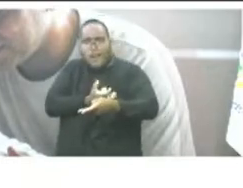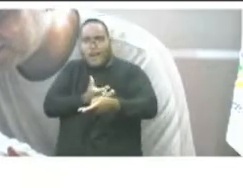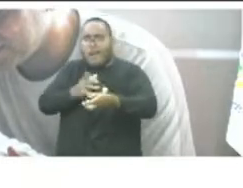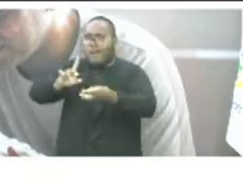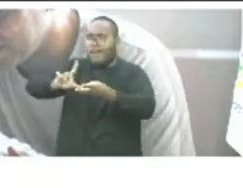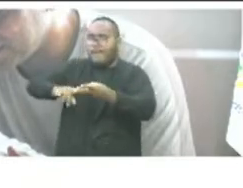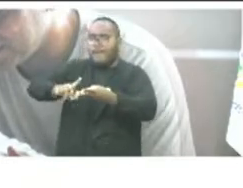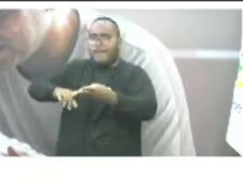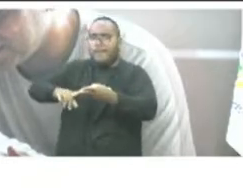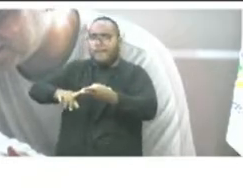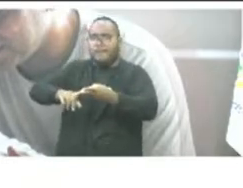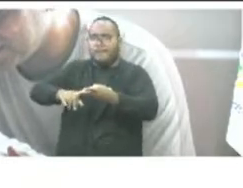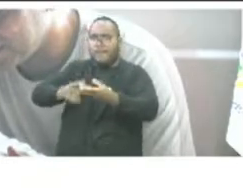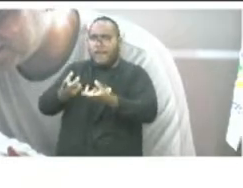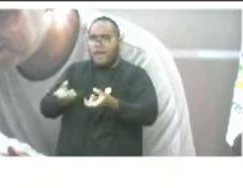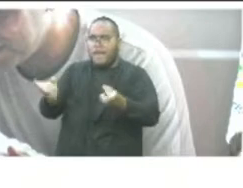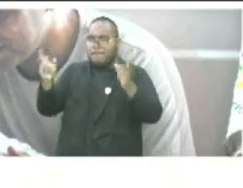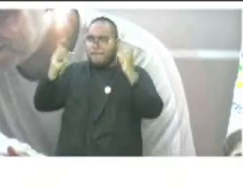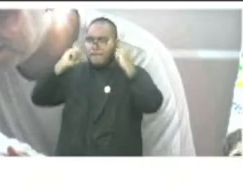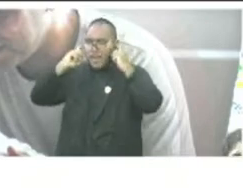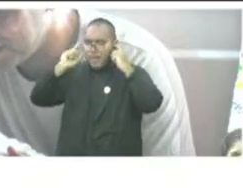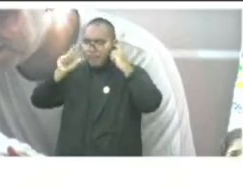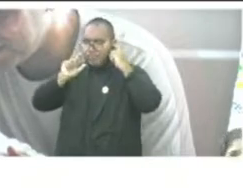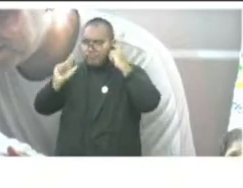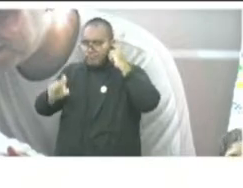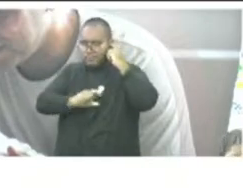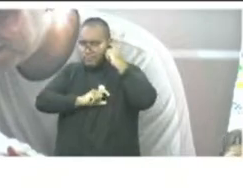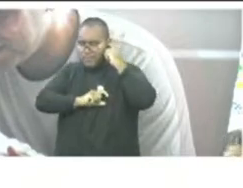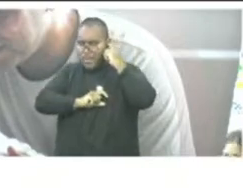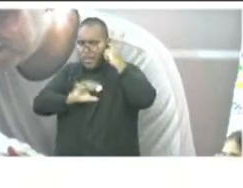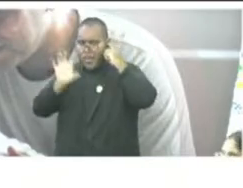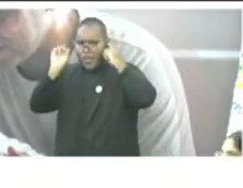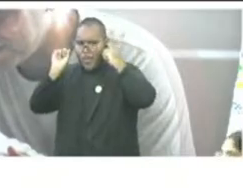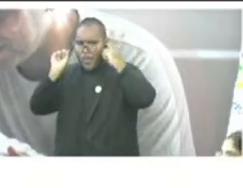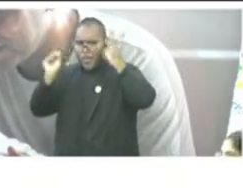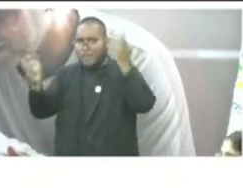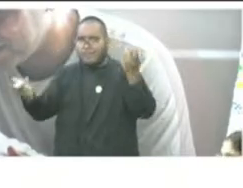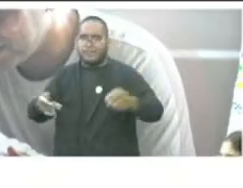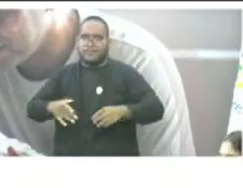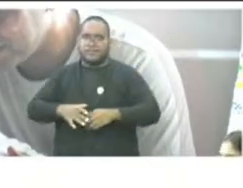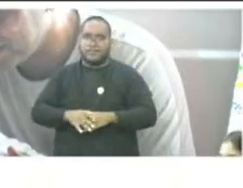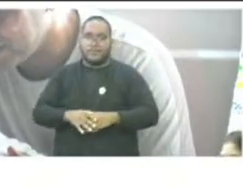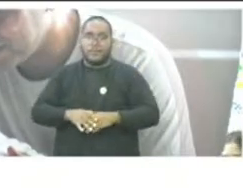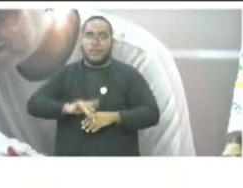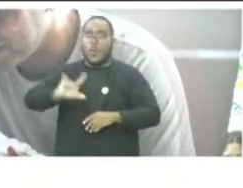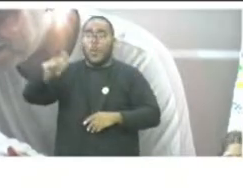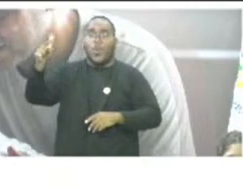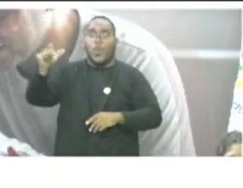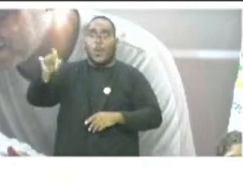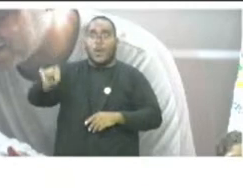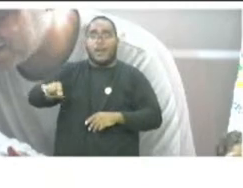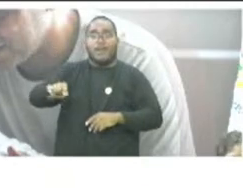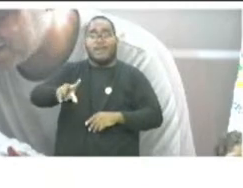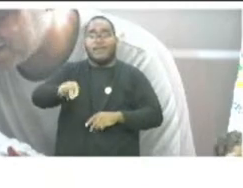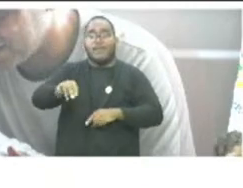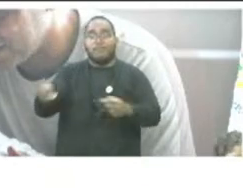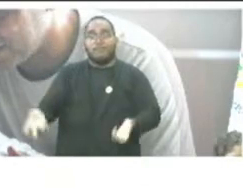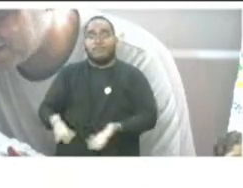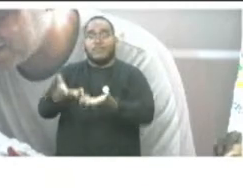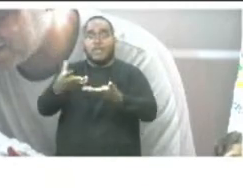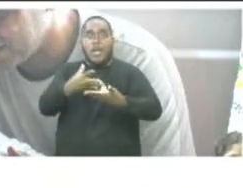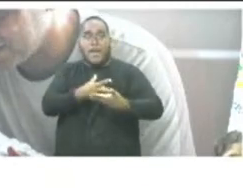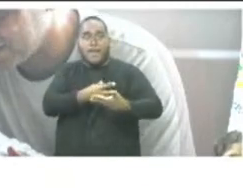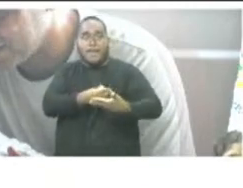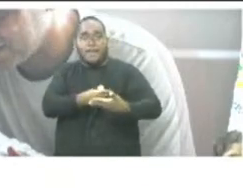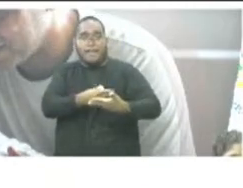auscultar, tudo isso com esse bebê no colo da mãe. E o outro ponto é que a gente vai estimular o aleitamento materno o